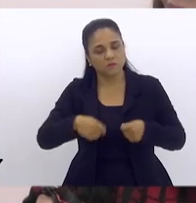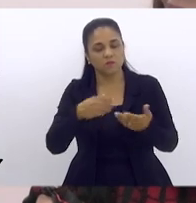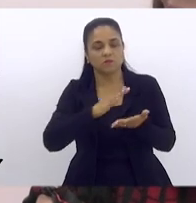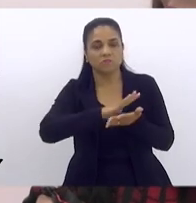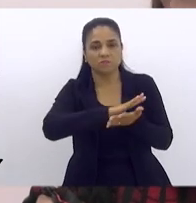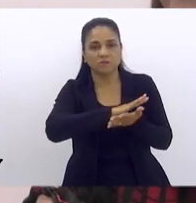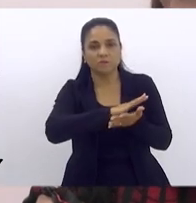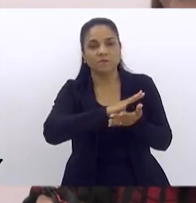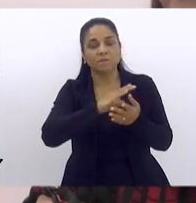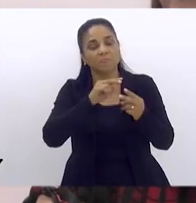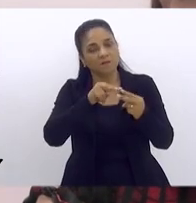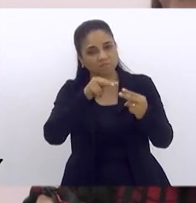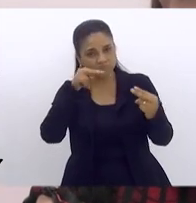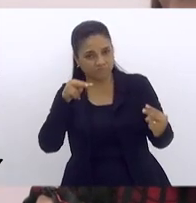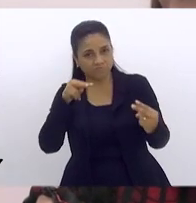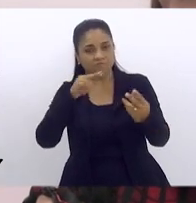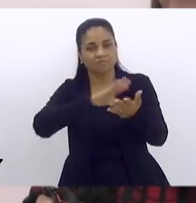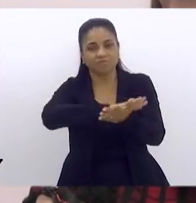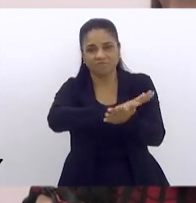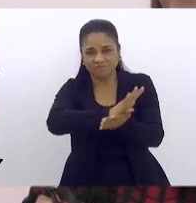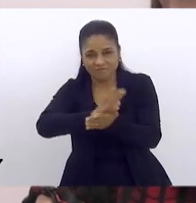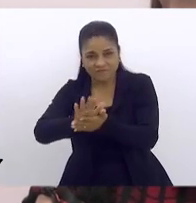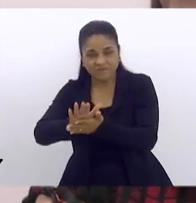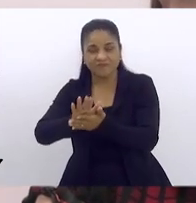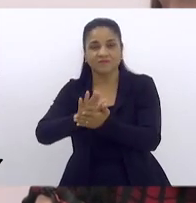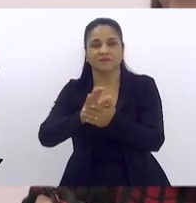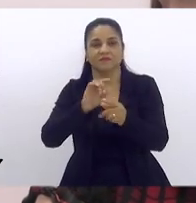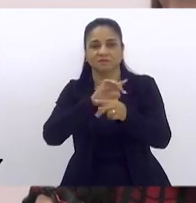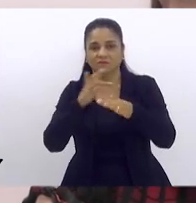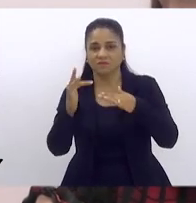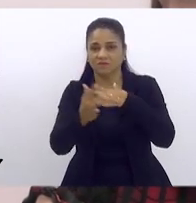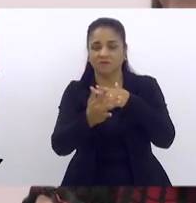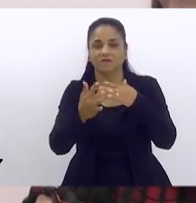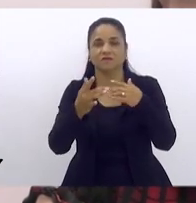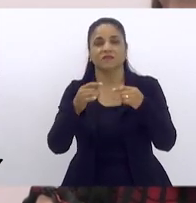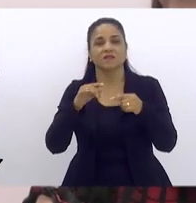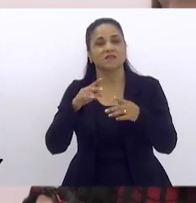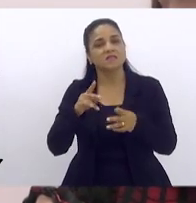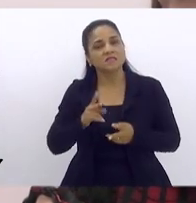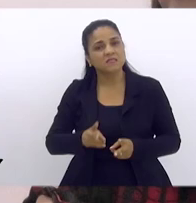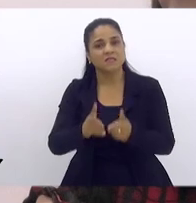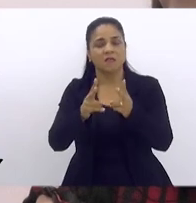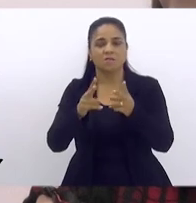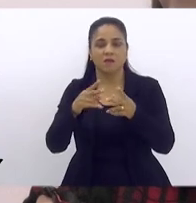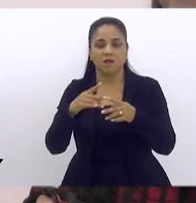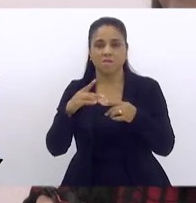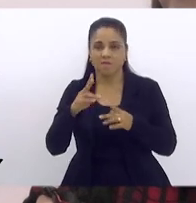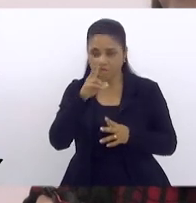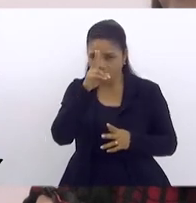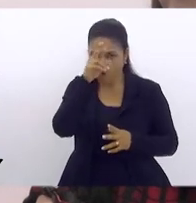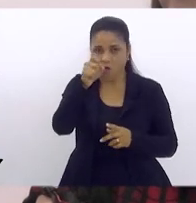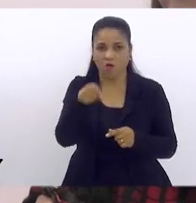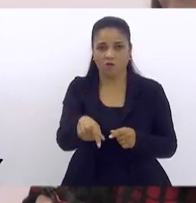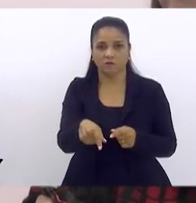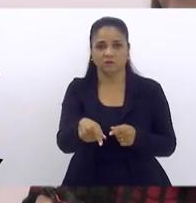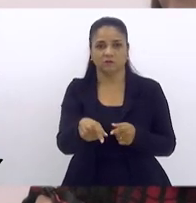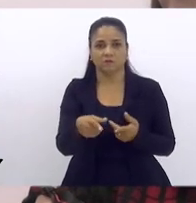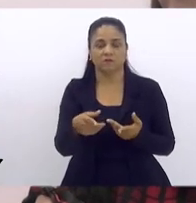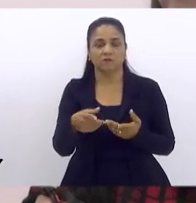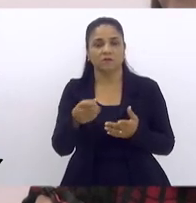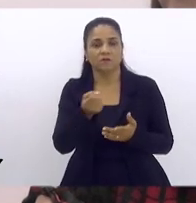rede social ela sempre vai ser maior porque a pessoa quando ela não é vista ao vivo ela vai sempre mais forte ela sempre se acha mais valente então o nosso número